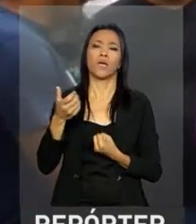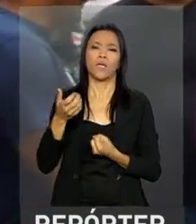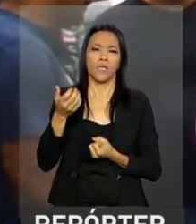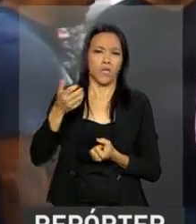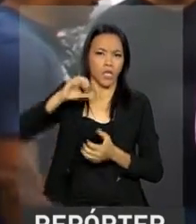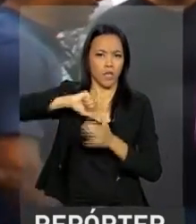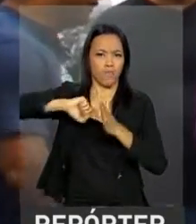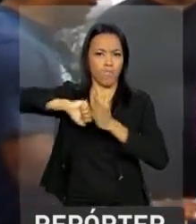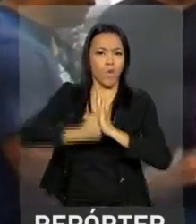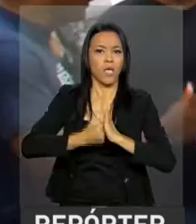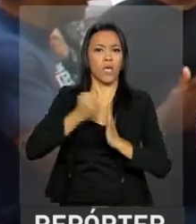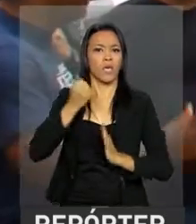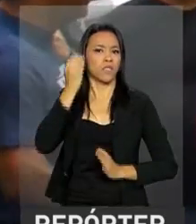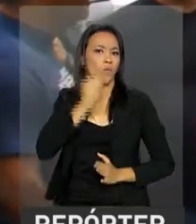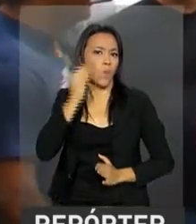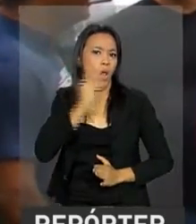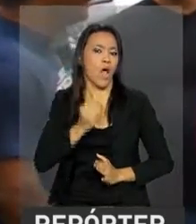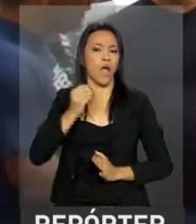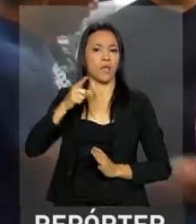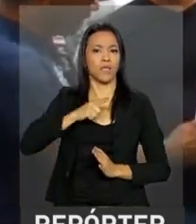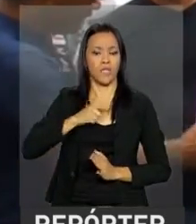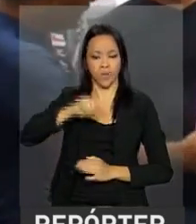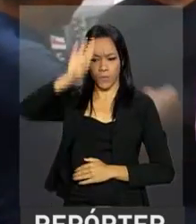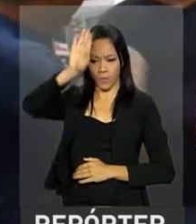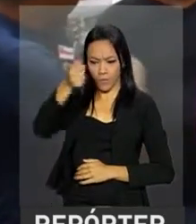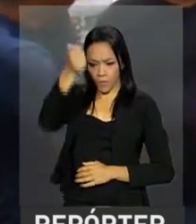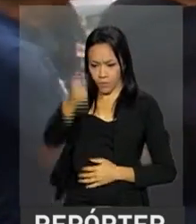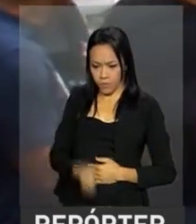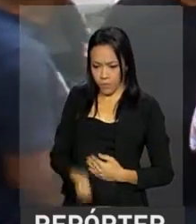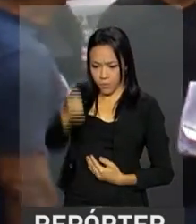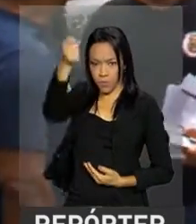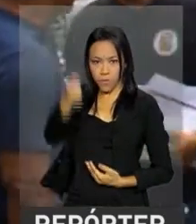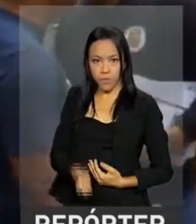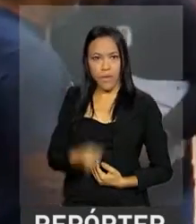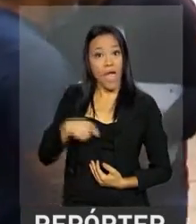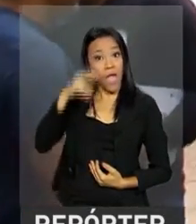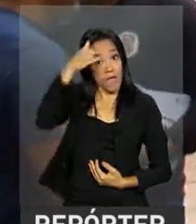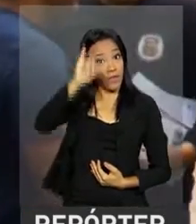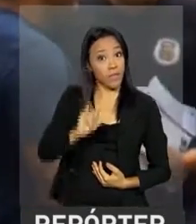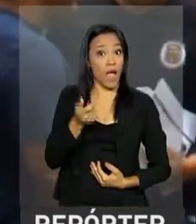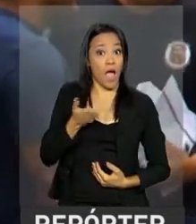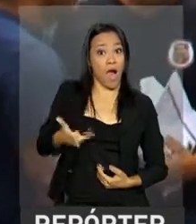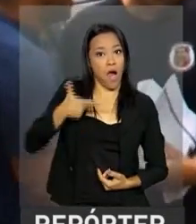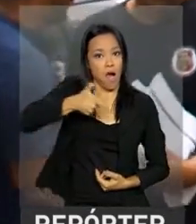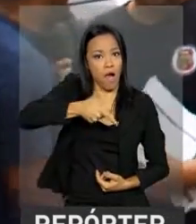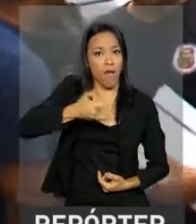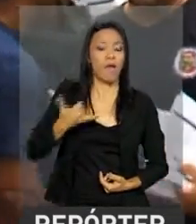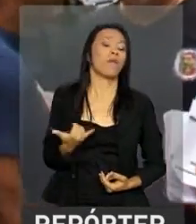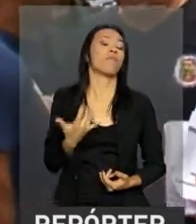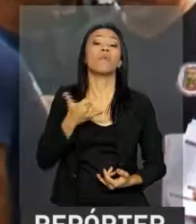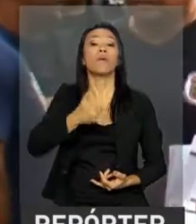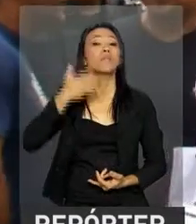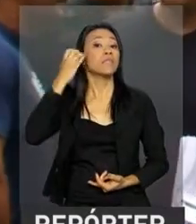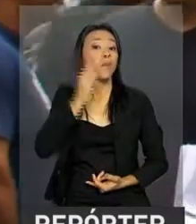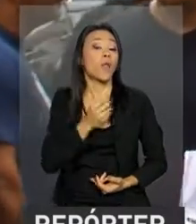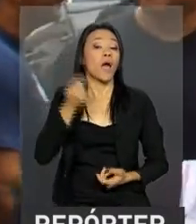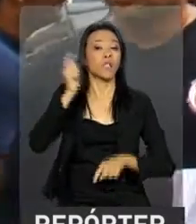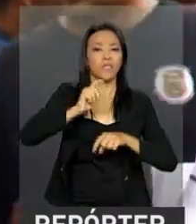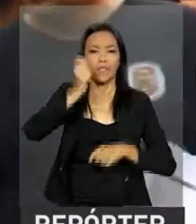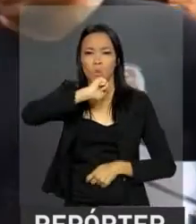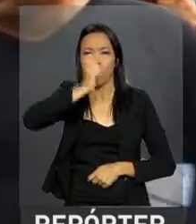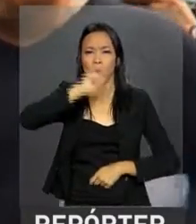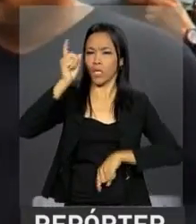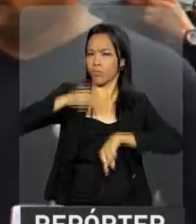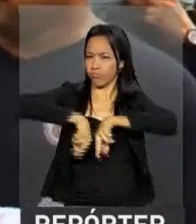celular, unidades com scanner e raio-x para evitar o entra e sai de armas, celulares, instrumentos, drogas,